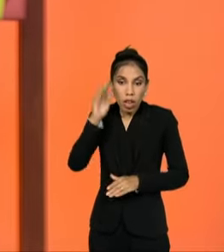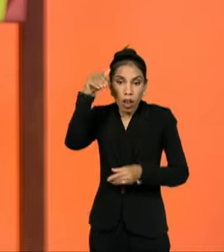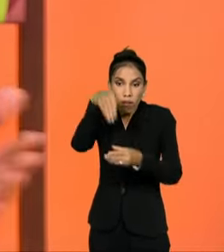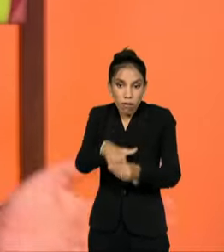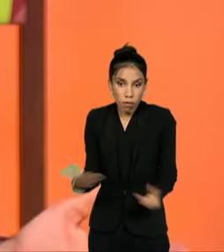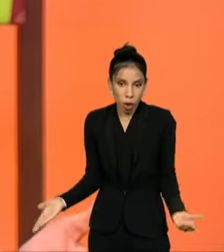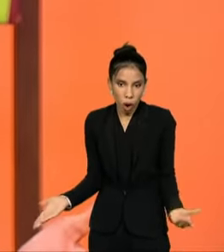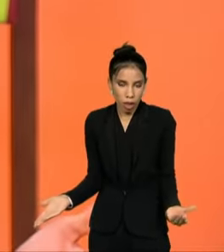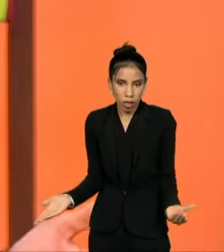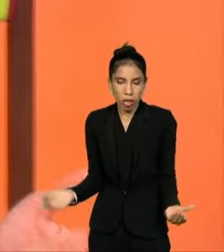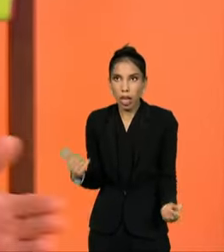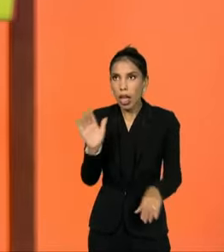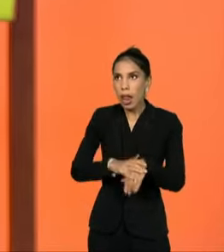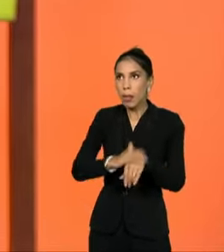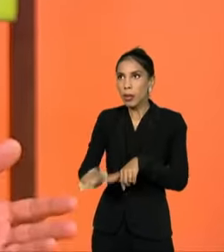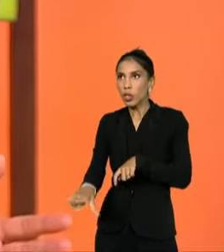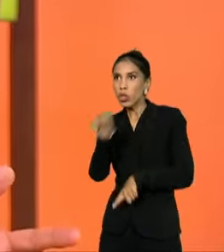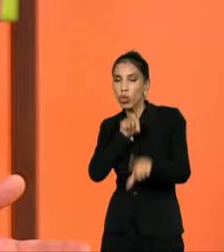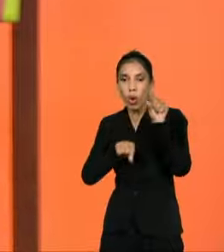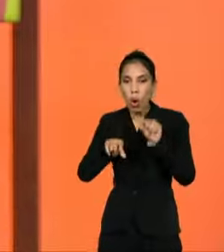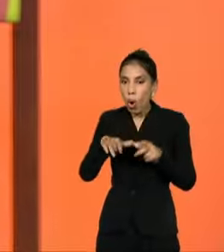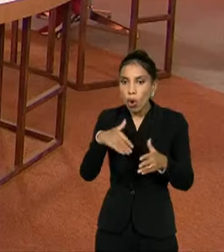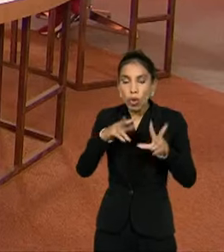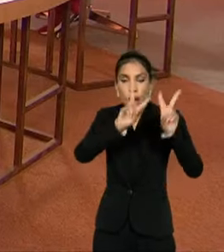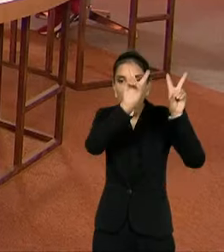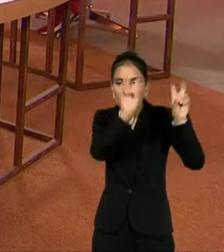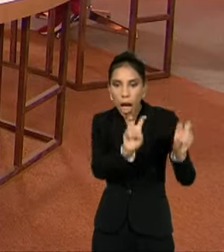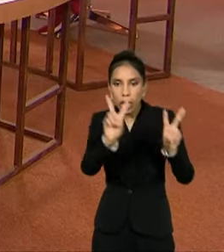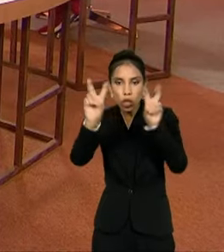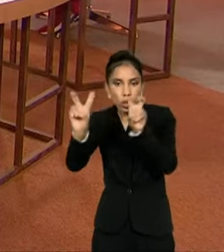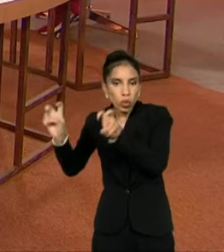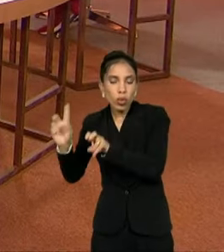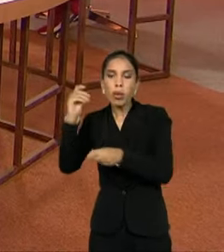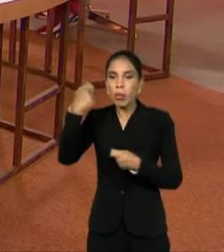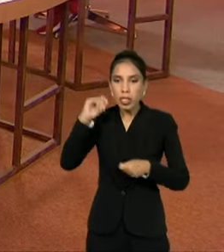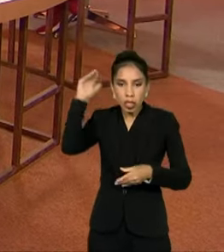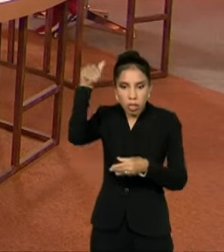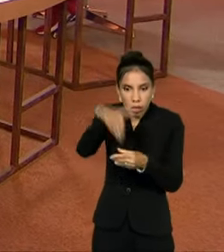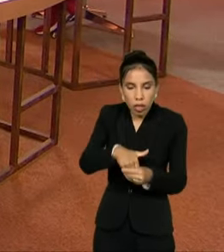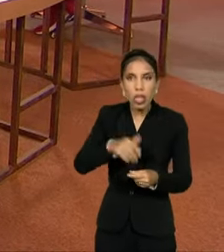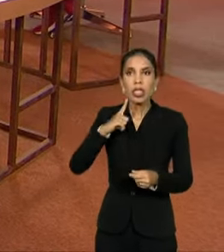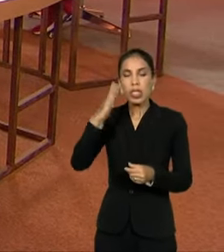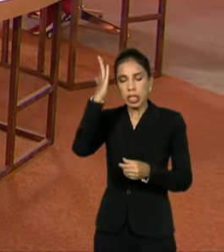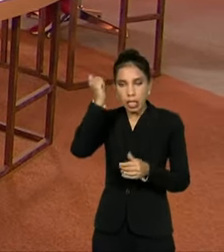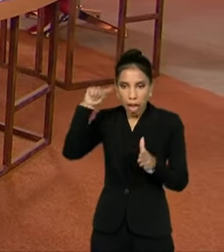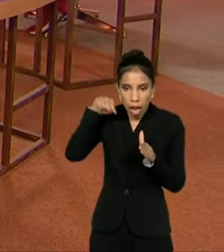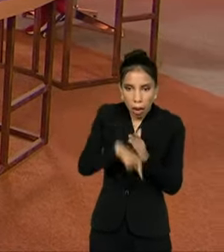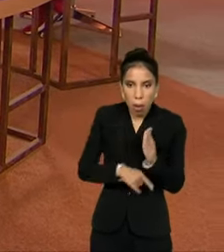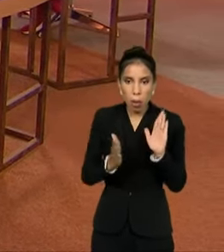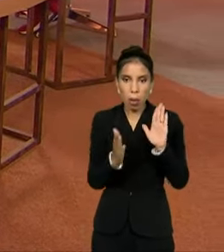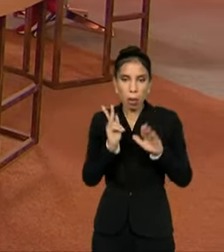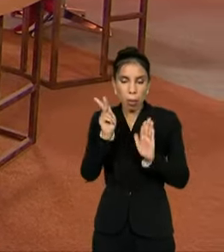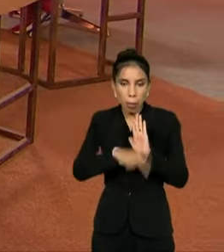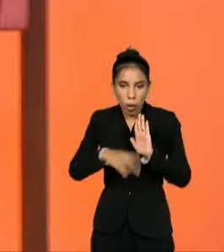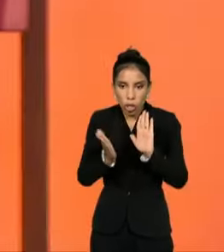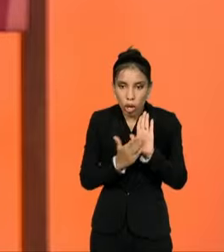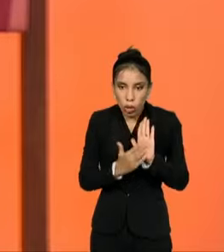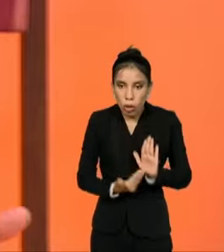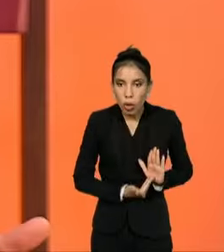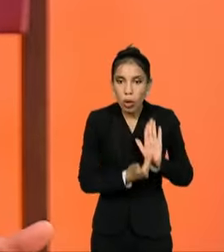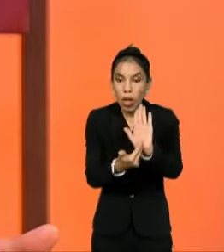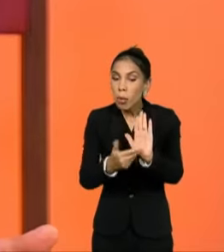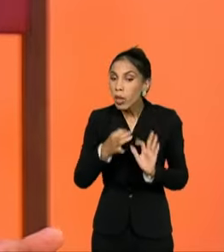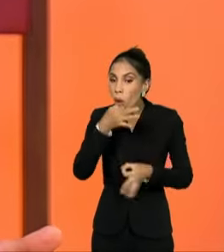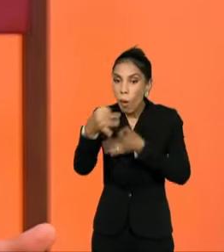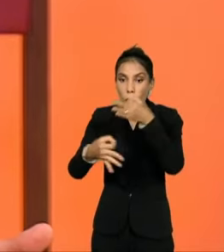O parlamentar não escolhe quem vai votar. Você tem que votar em qualquer assunto. Você pode ter um assunto que você se aprofunda, que você apresenta projeto, mas você opina